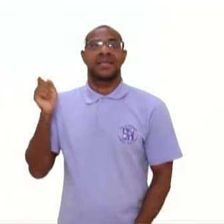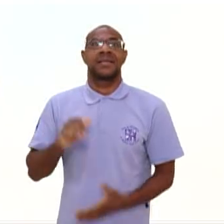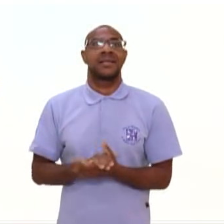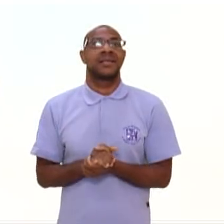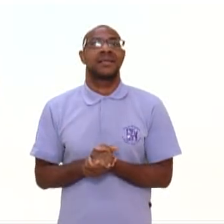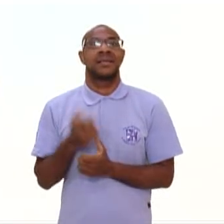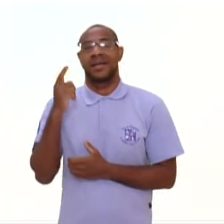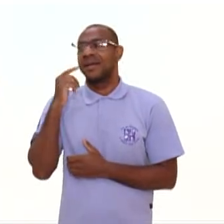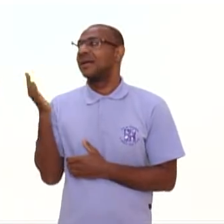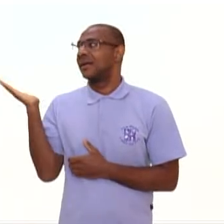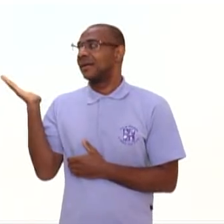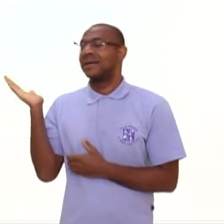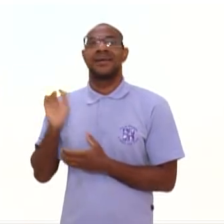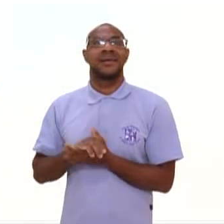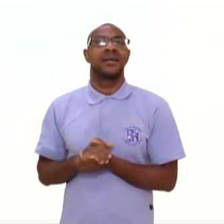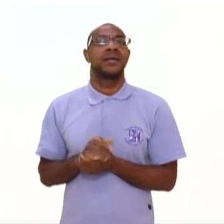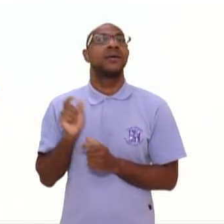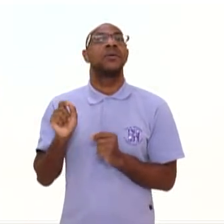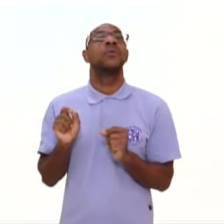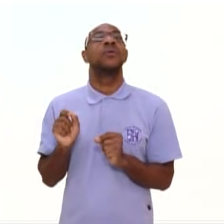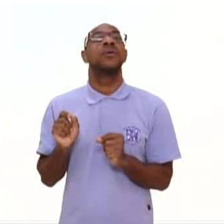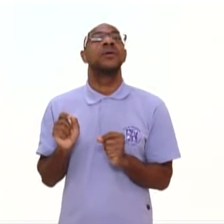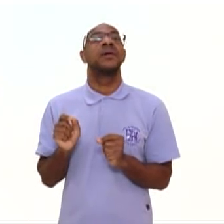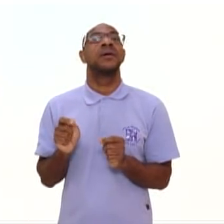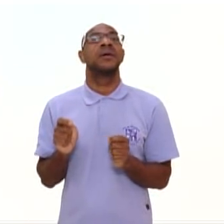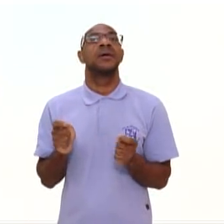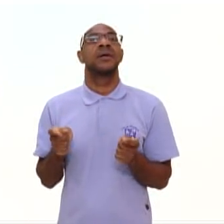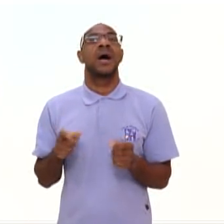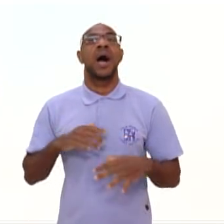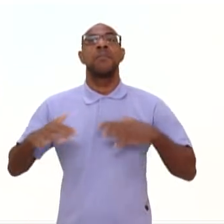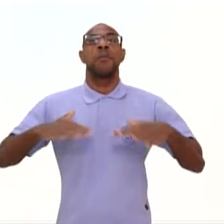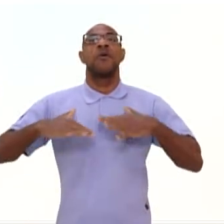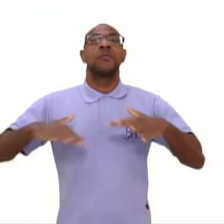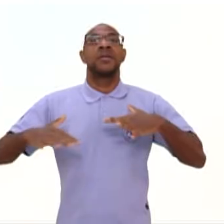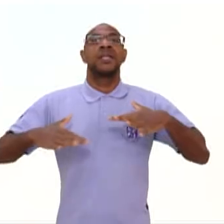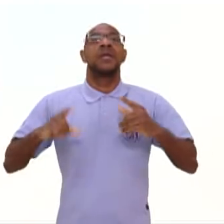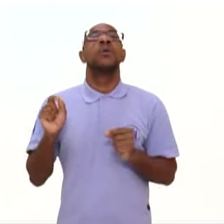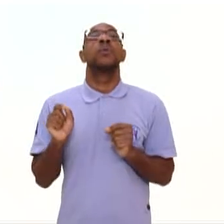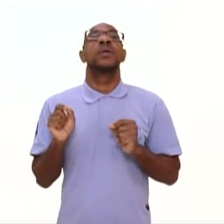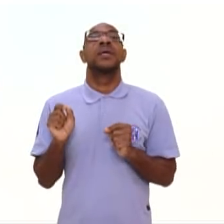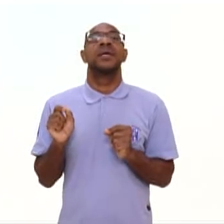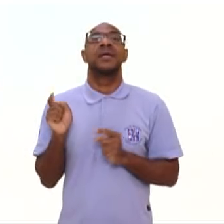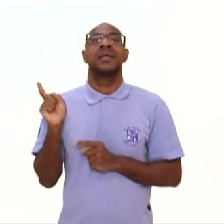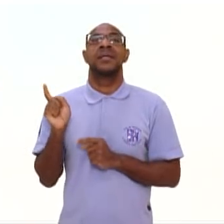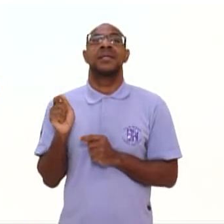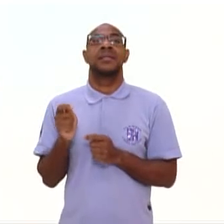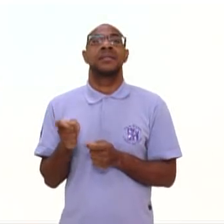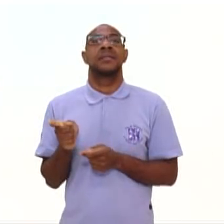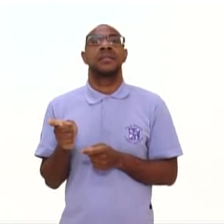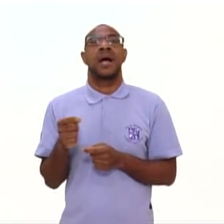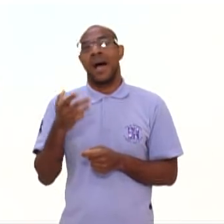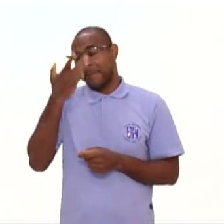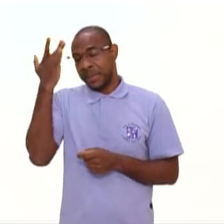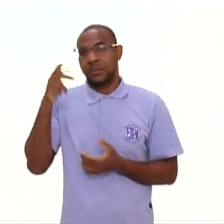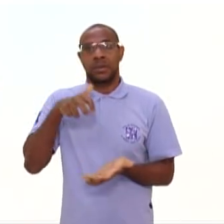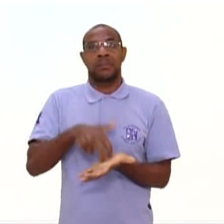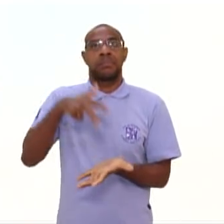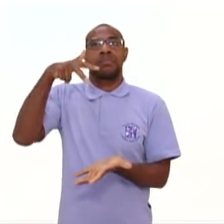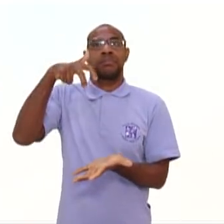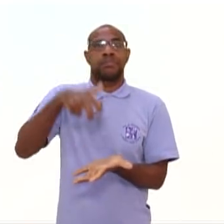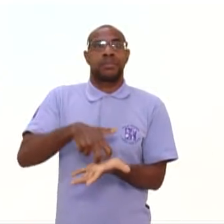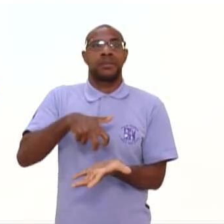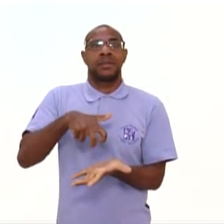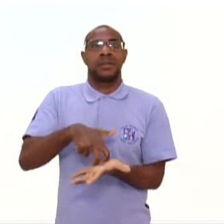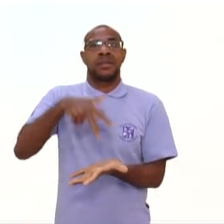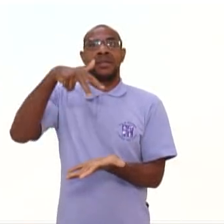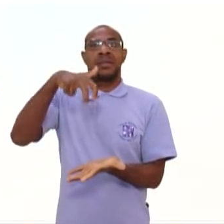esse GIF para vocês ali, ó, aonde você vai ter ali a movimentação, a perturbação que você vai ter, então é a pessoa que vai estar